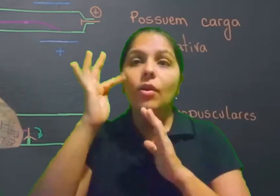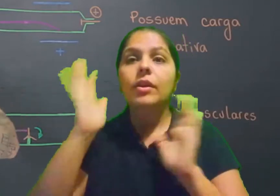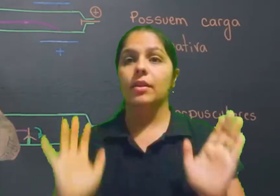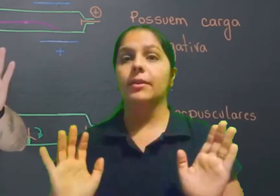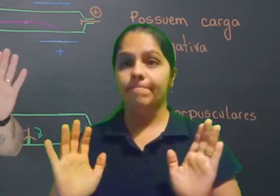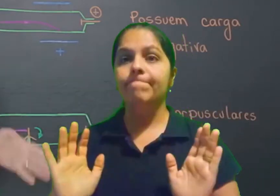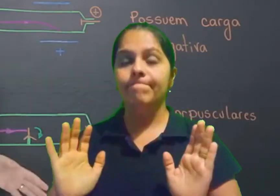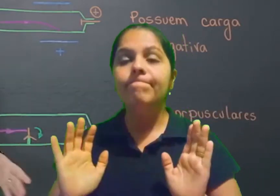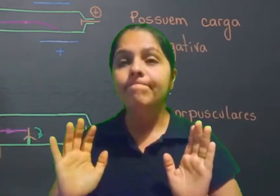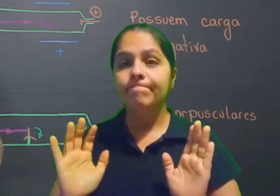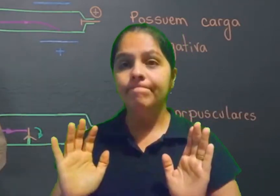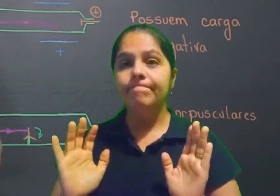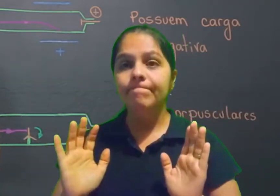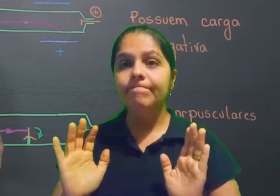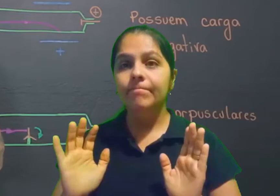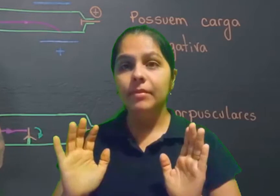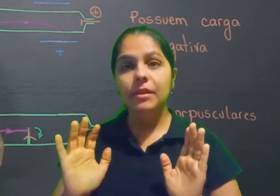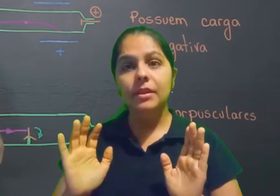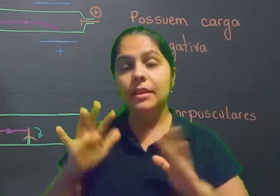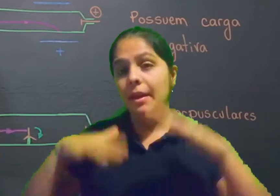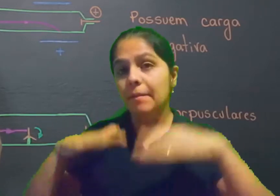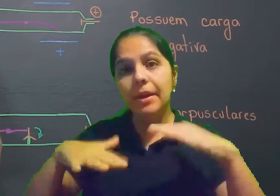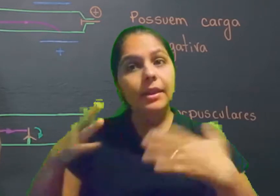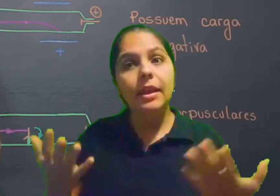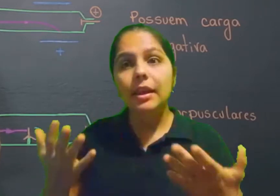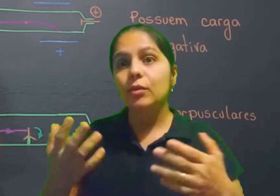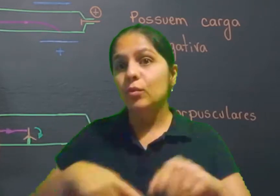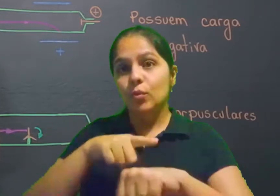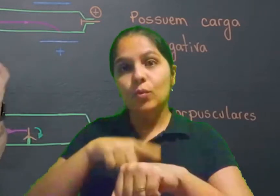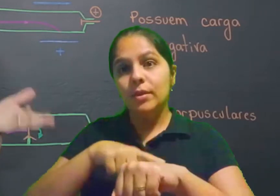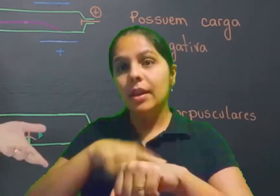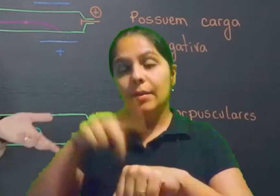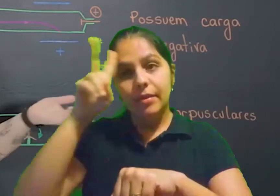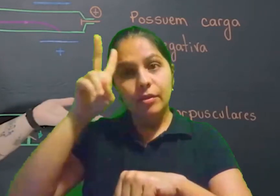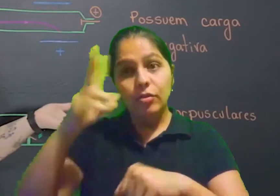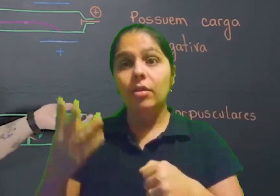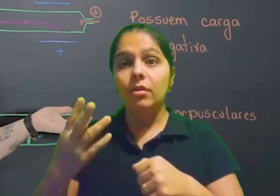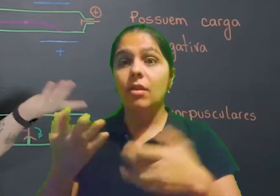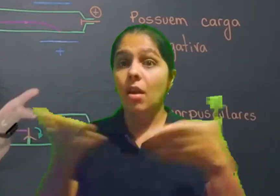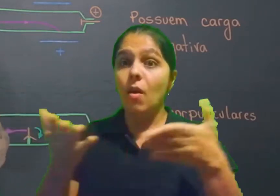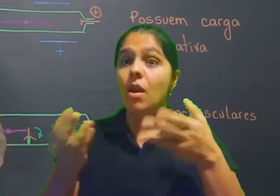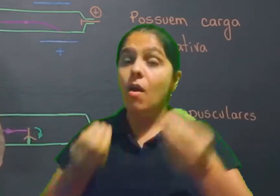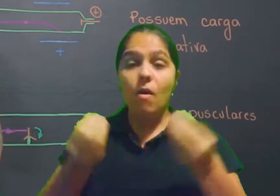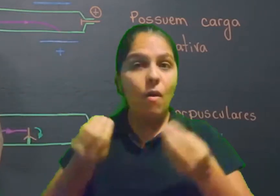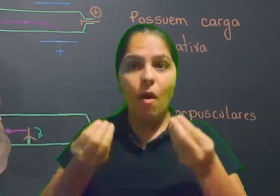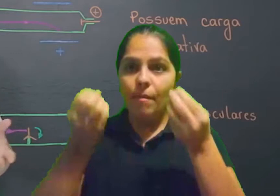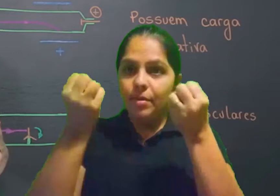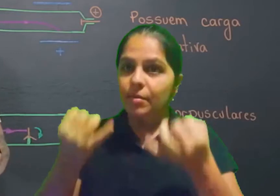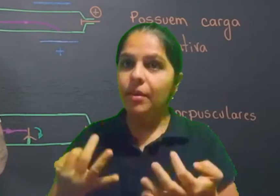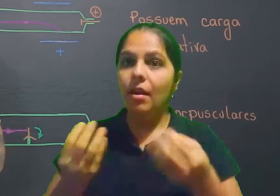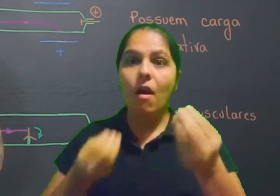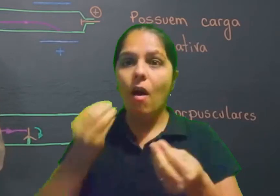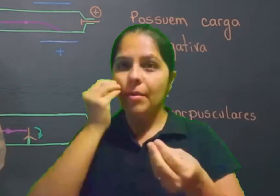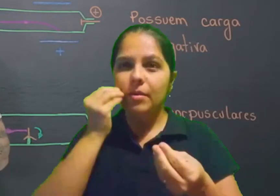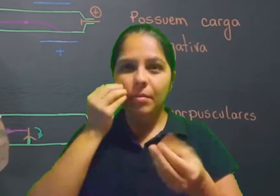os padrões estabelecidos da época. E agora o tio Soneca vai te mostrar como funcionou esse